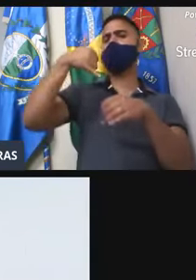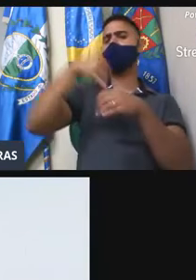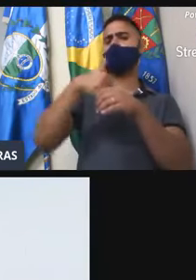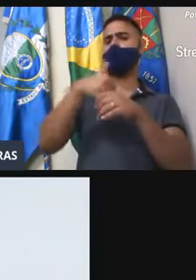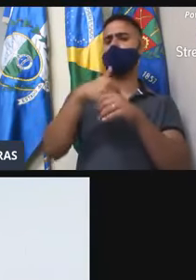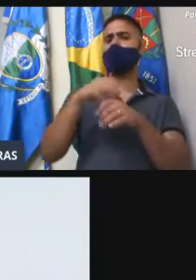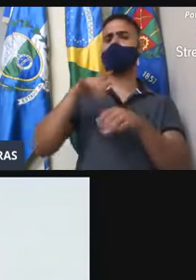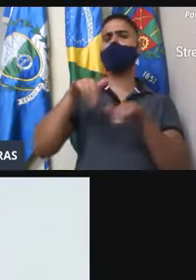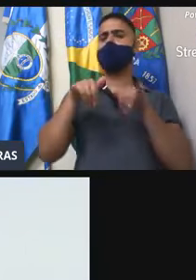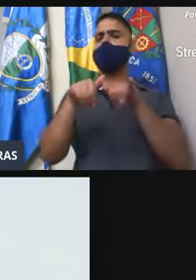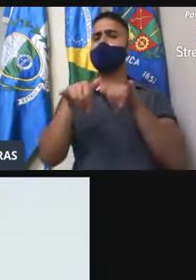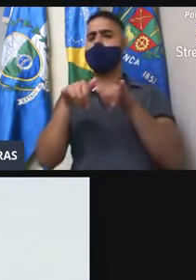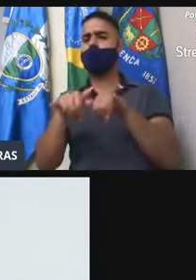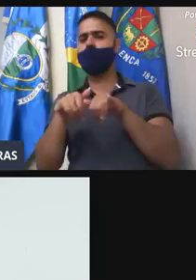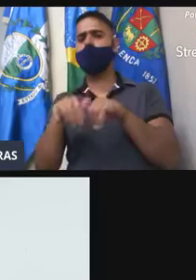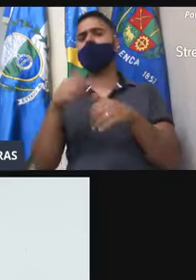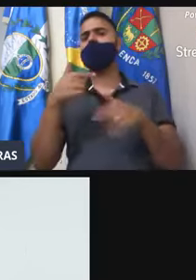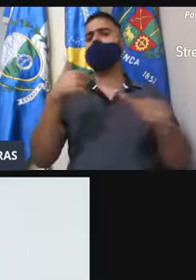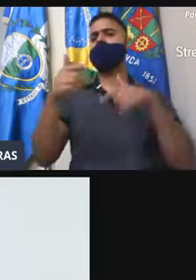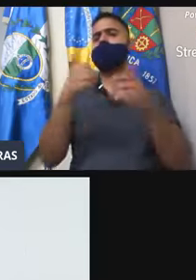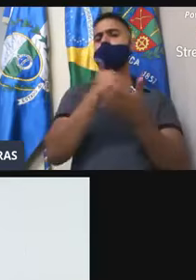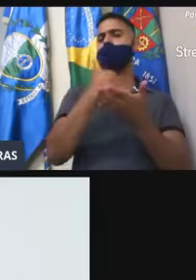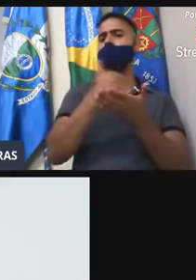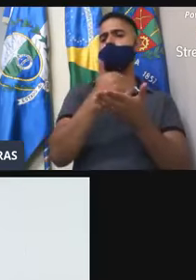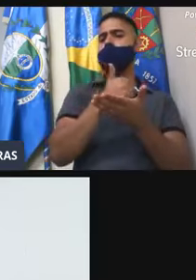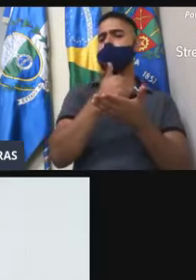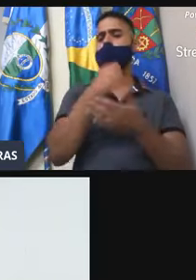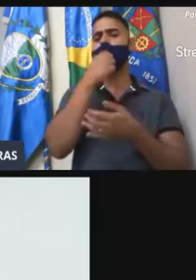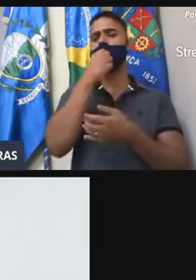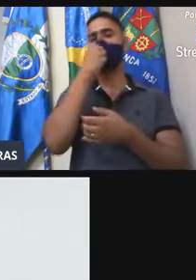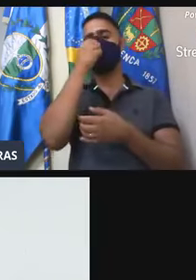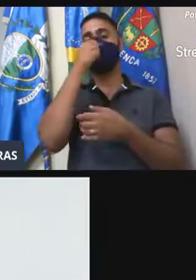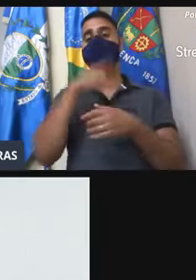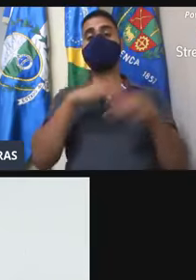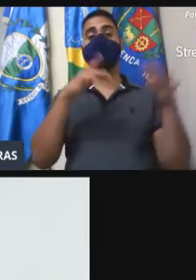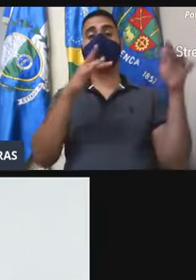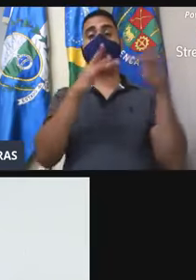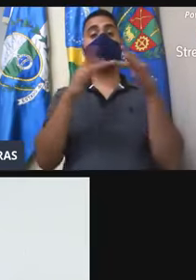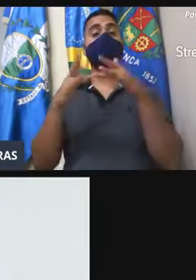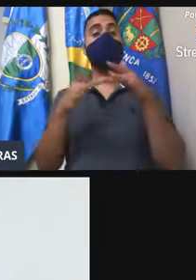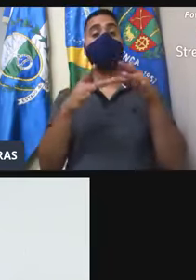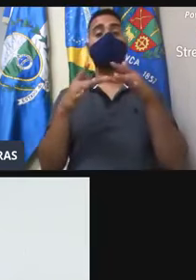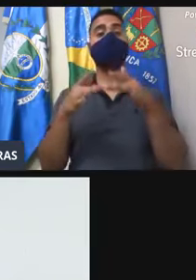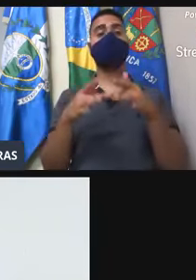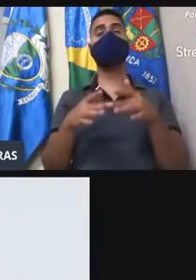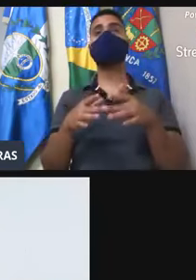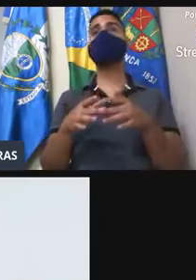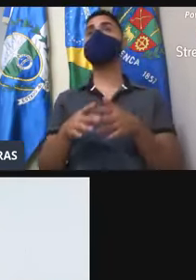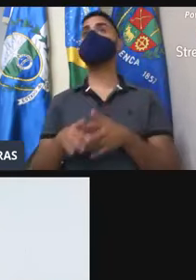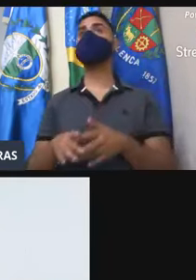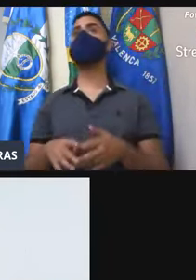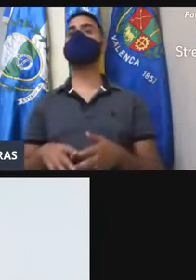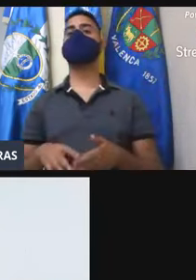do mercado, o pessoal que está trabalhando em farmácia, o pessoal que tem contato com pessoas de todo lugar.